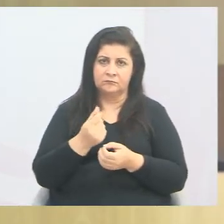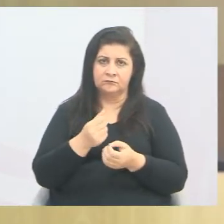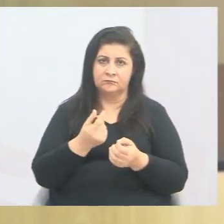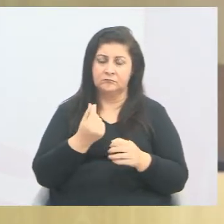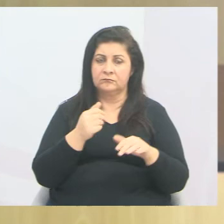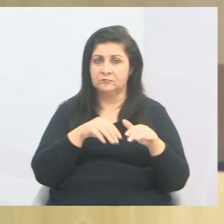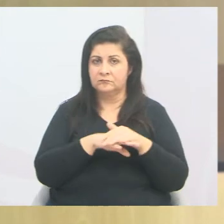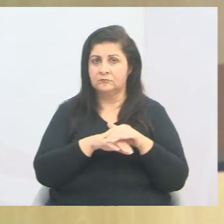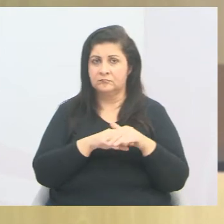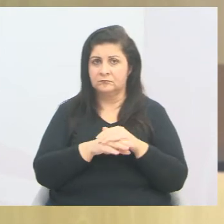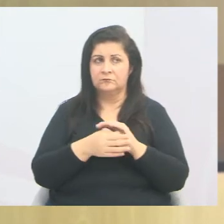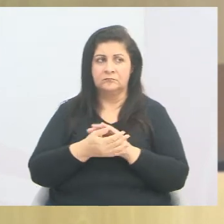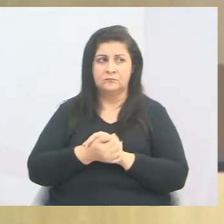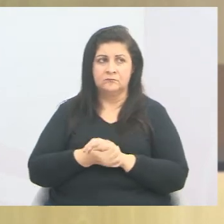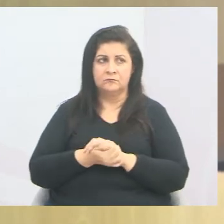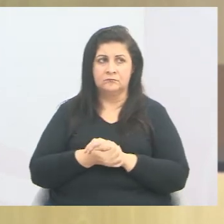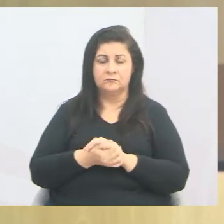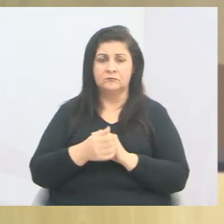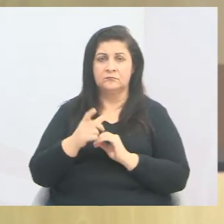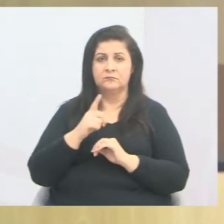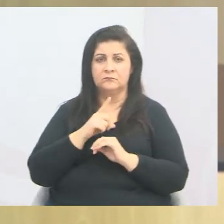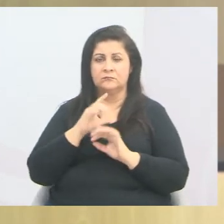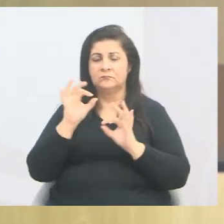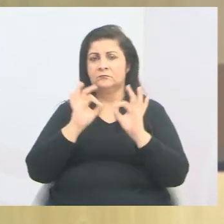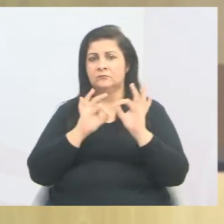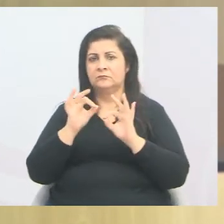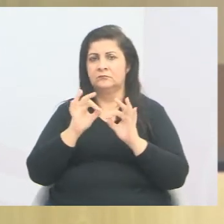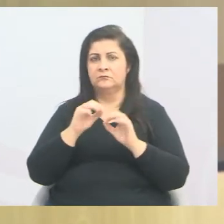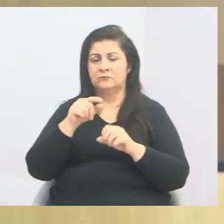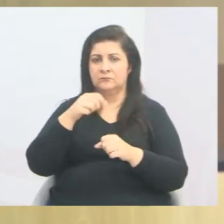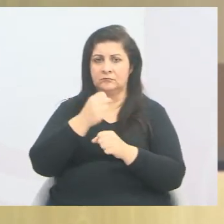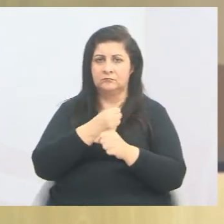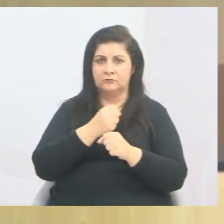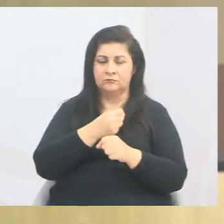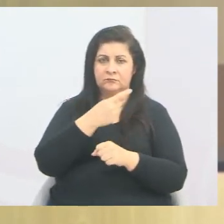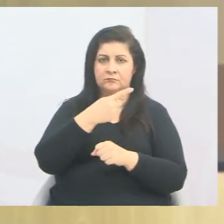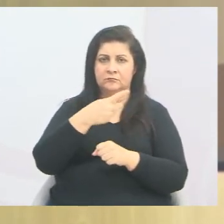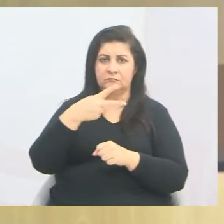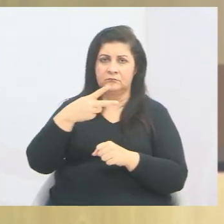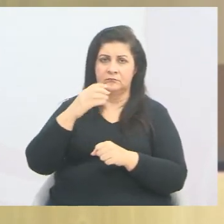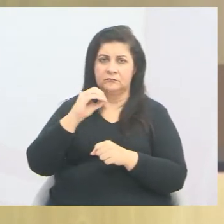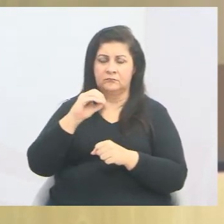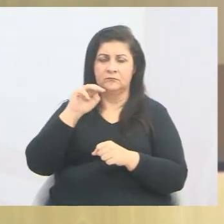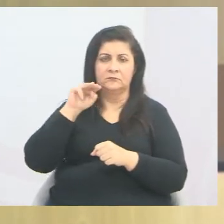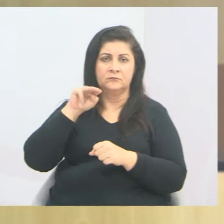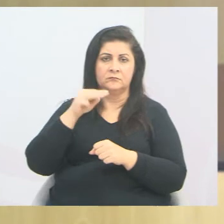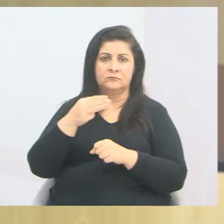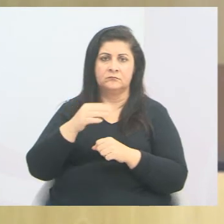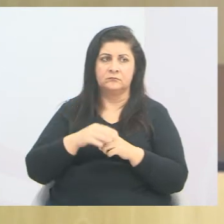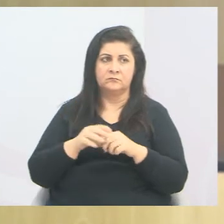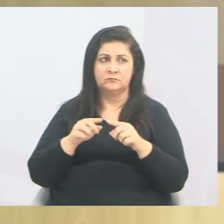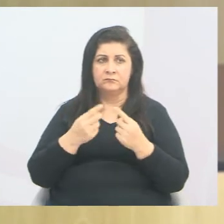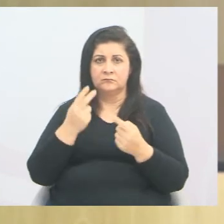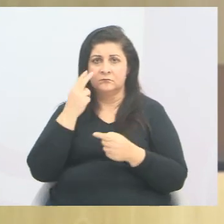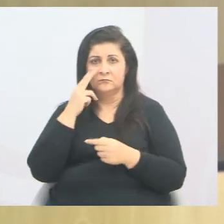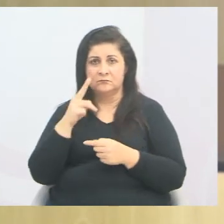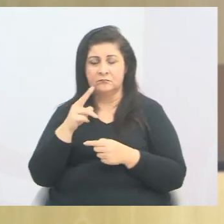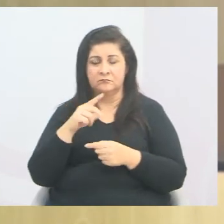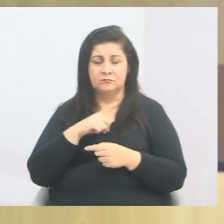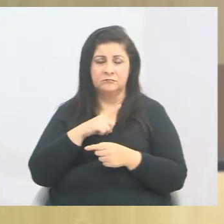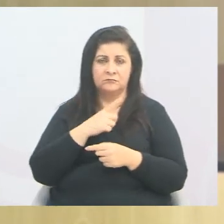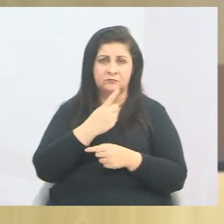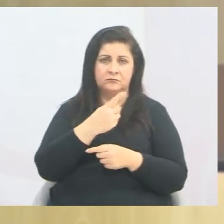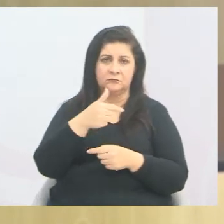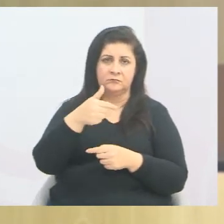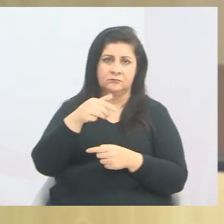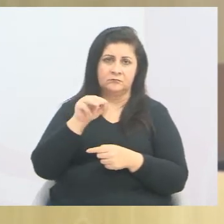né. Existe uma previsão para esse ano de 120 milhões, né, e pelo que eu vi aqui está com 17 milhões